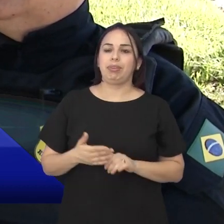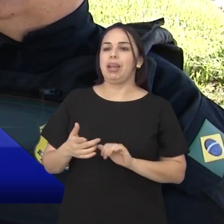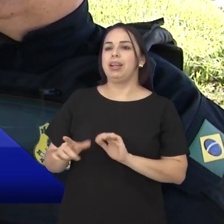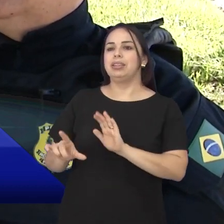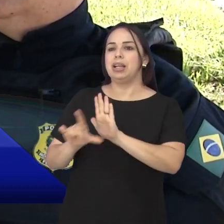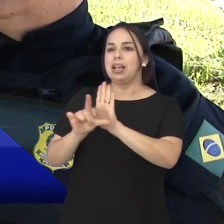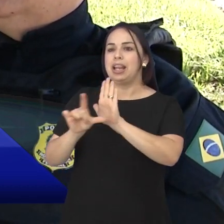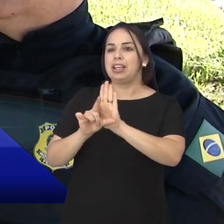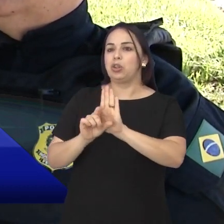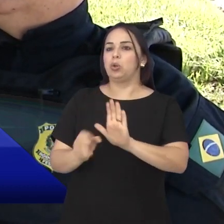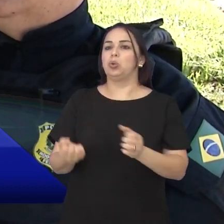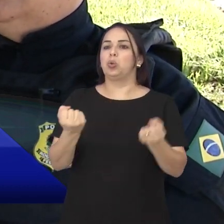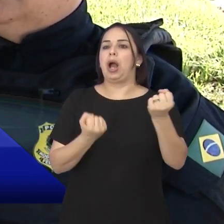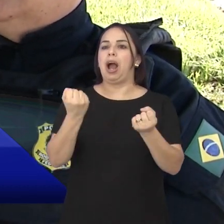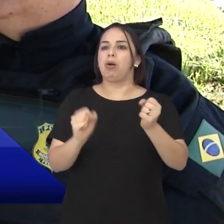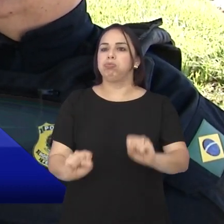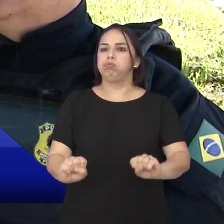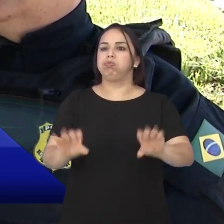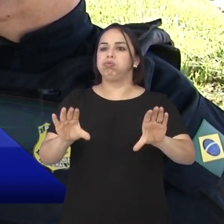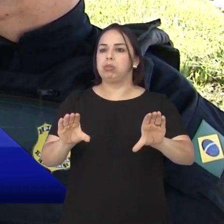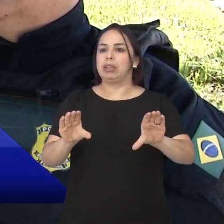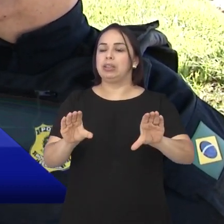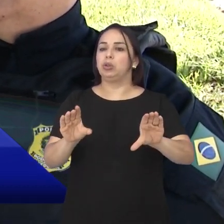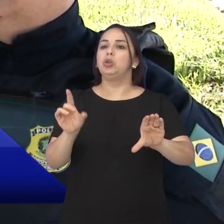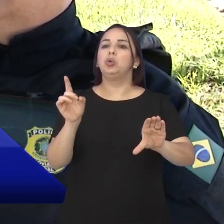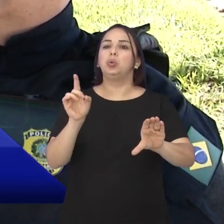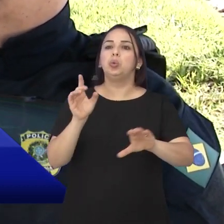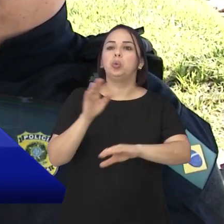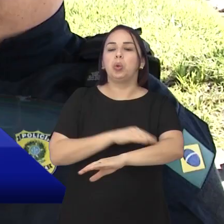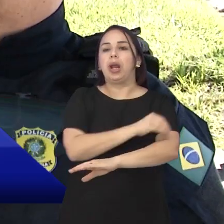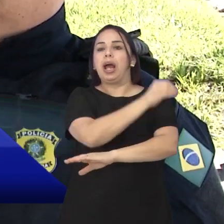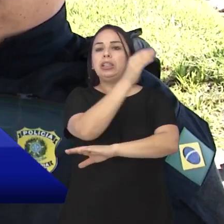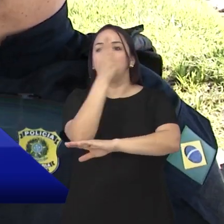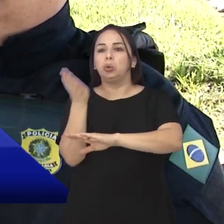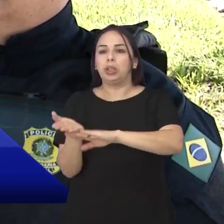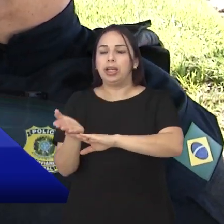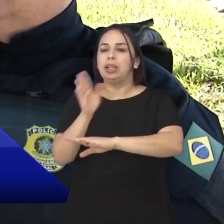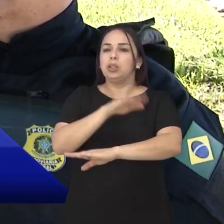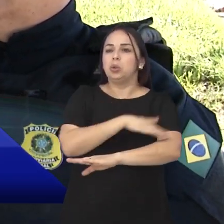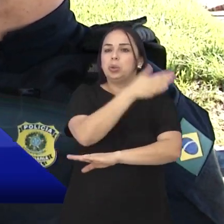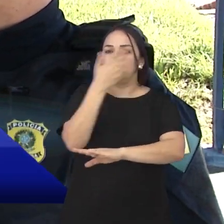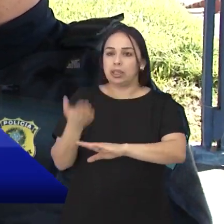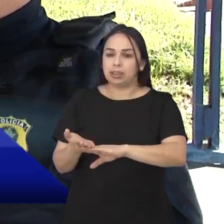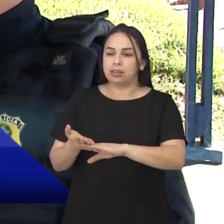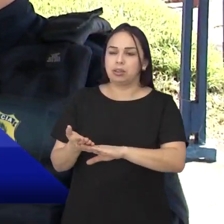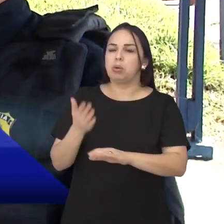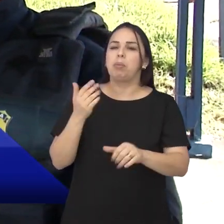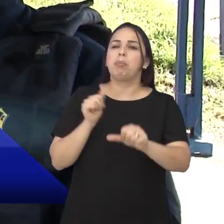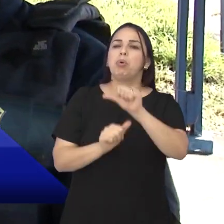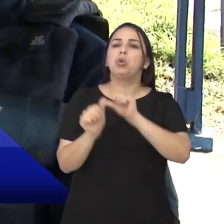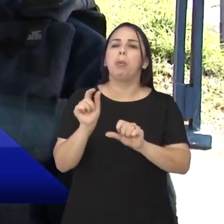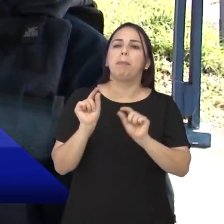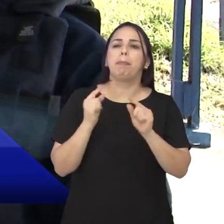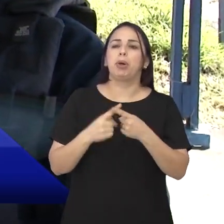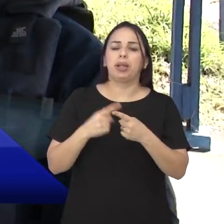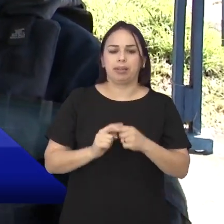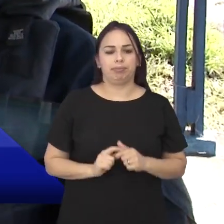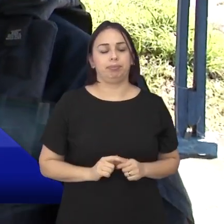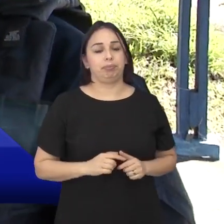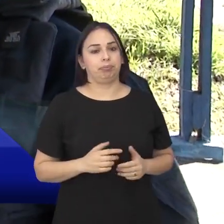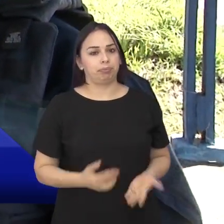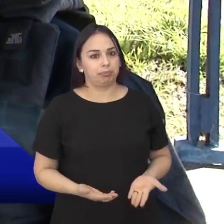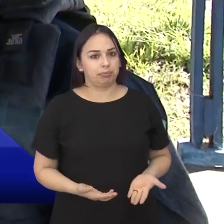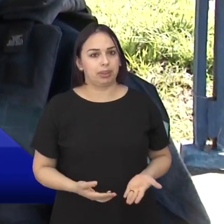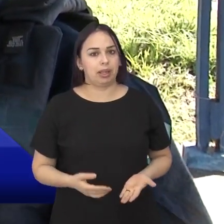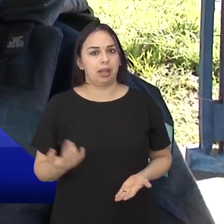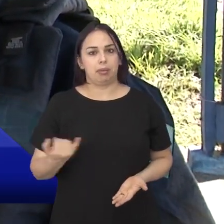lei, né, do farol aceso durante o dia, né? Qual a principal mudança que ela teve nesses últimos tempos? Olha, é muito